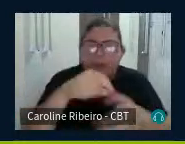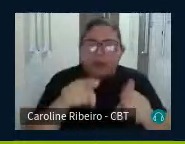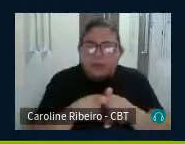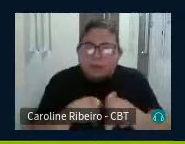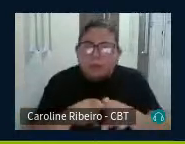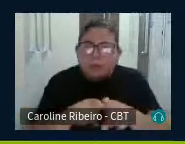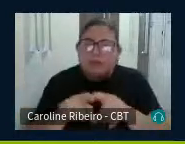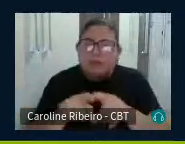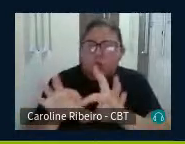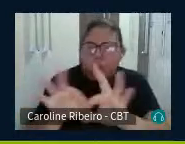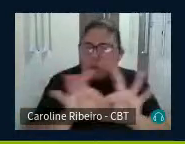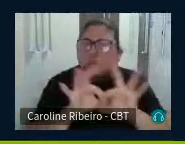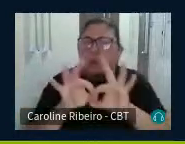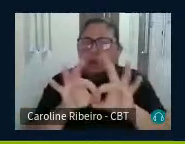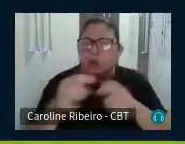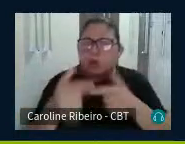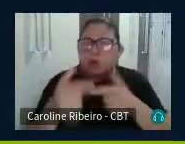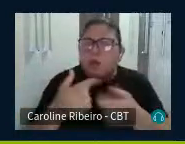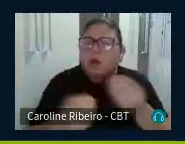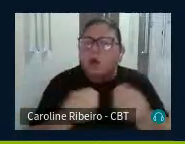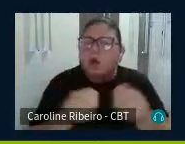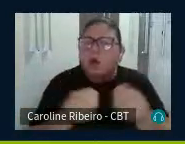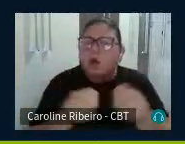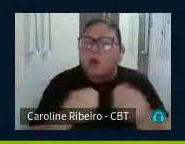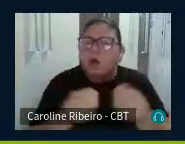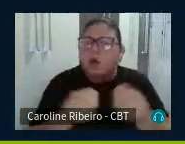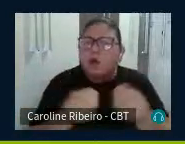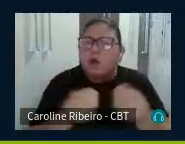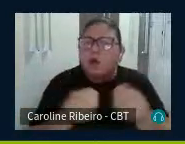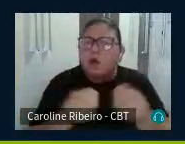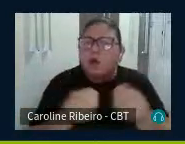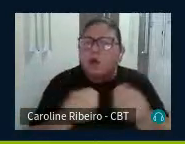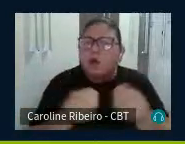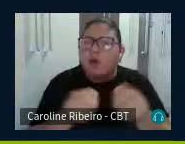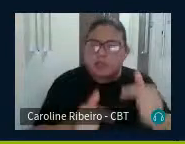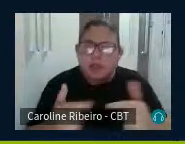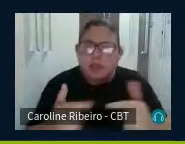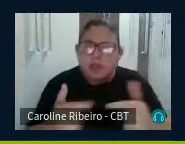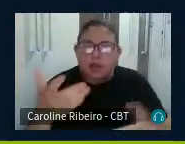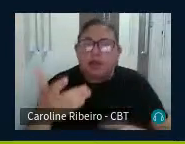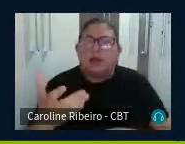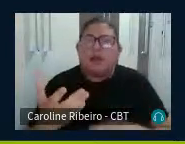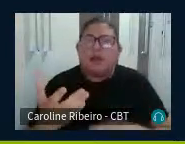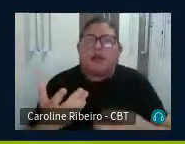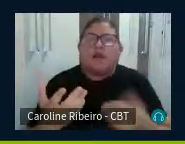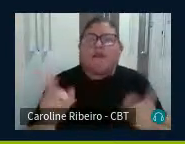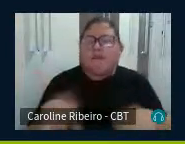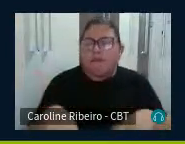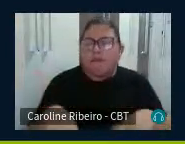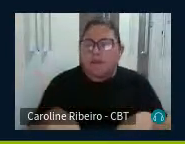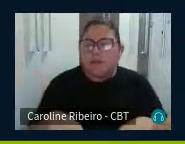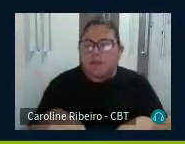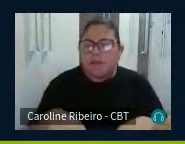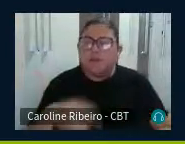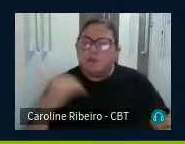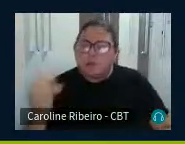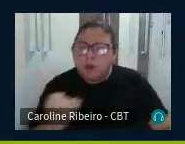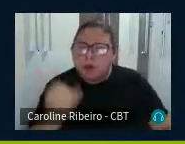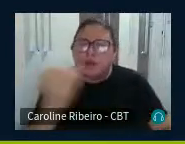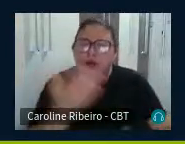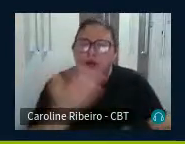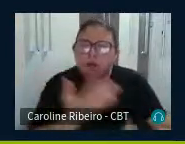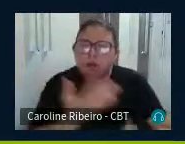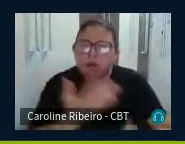né, como que a gente vai estar fazendo, né, esse trabalho, de que forma, né, e assim, falando para